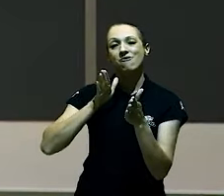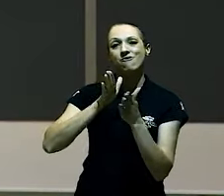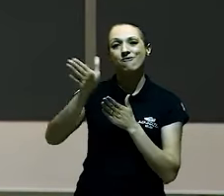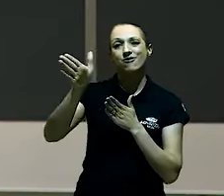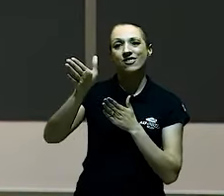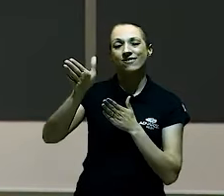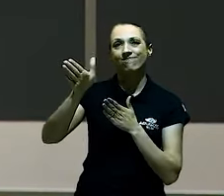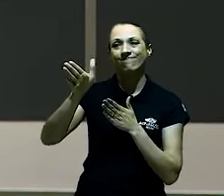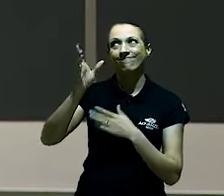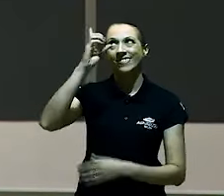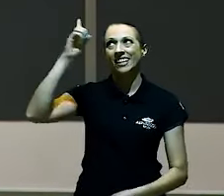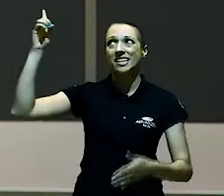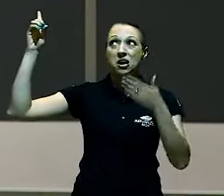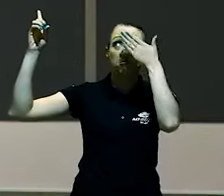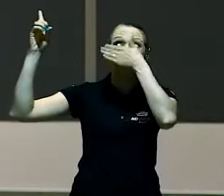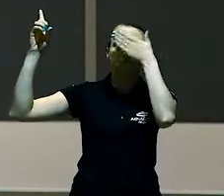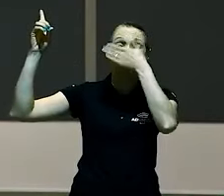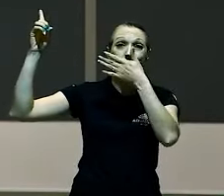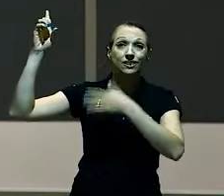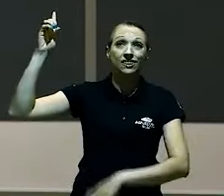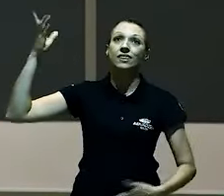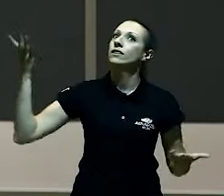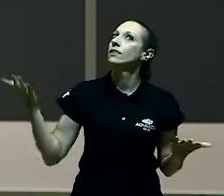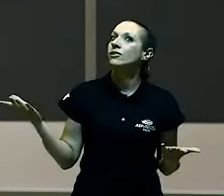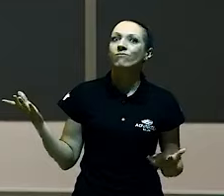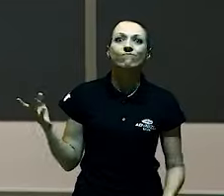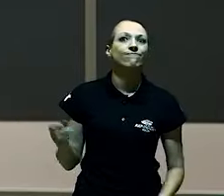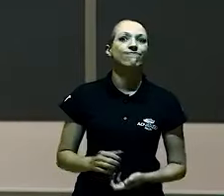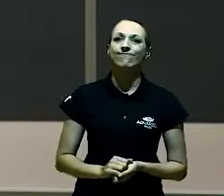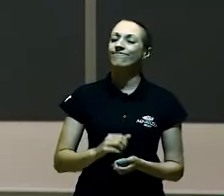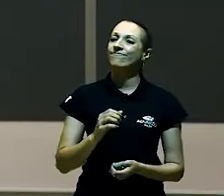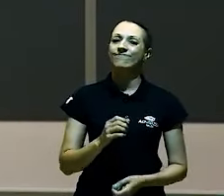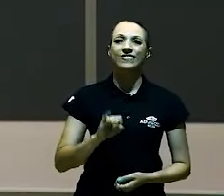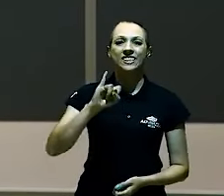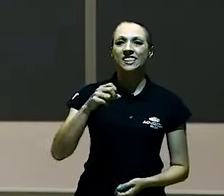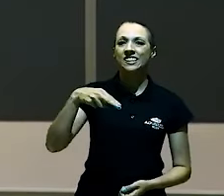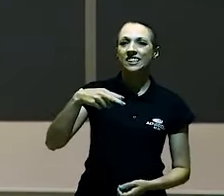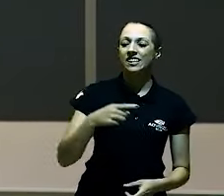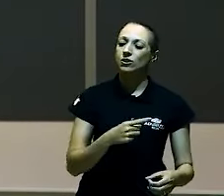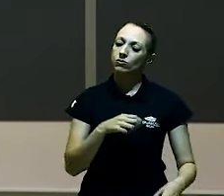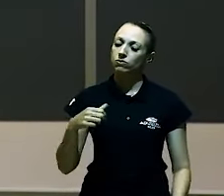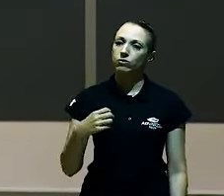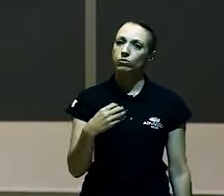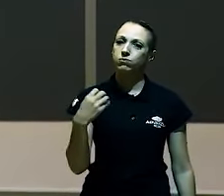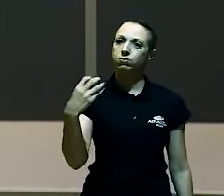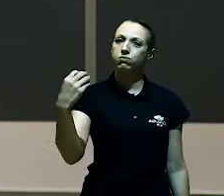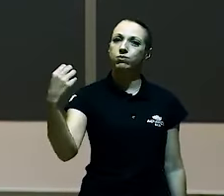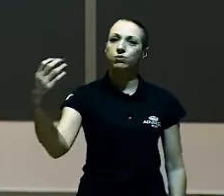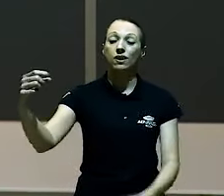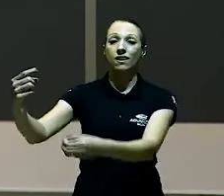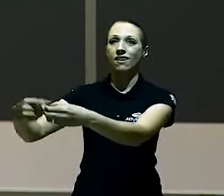de Israel e Deus não vem atrás de mim, porque Deus é só Deus de Israel. Mas de repente, pastor Zéas, analisando esse texto e a própria história de